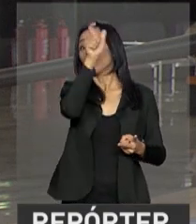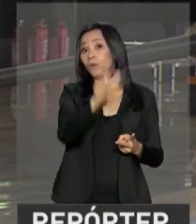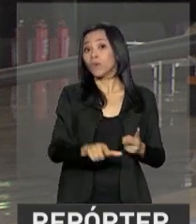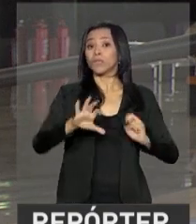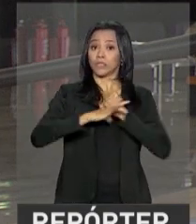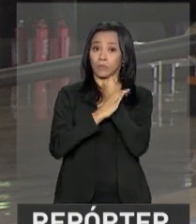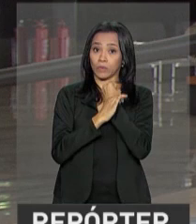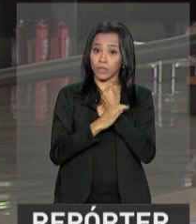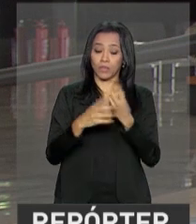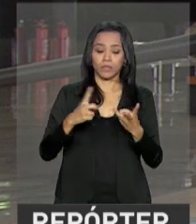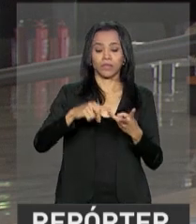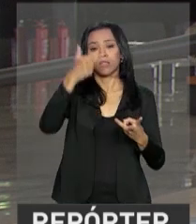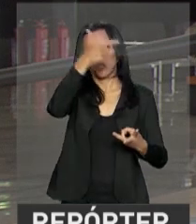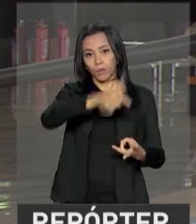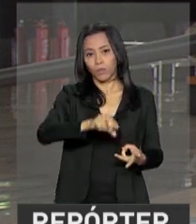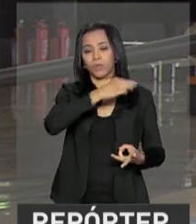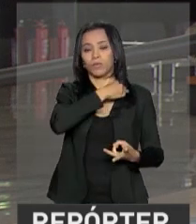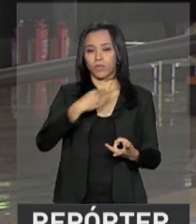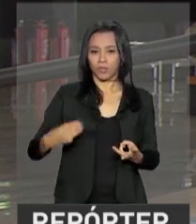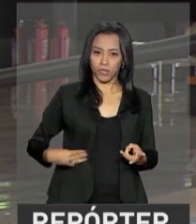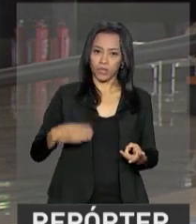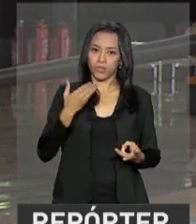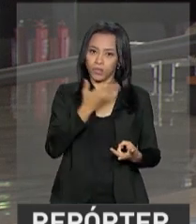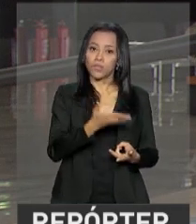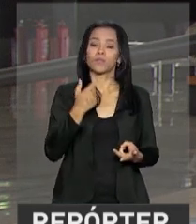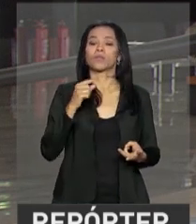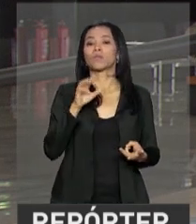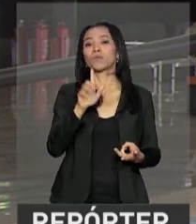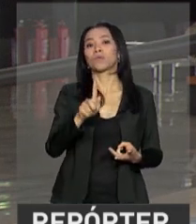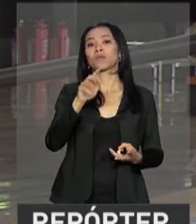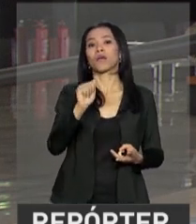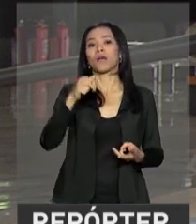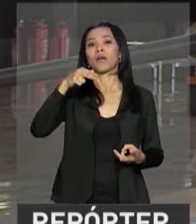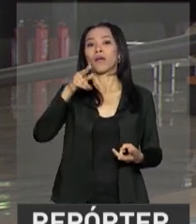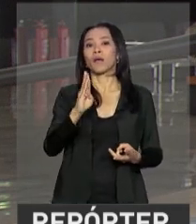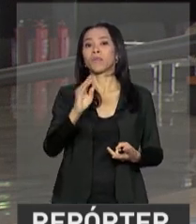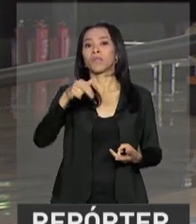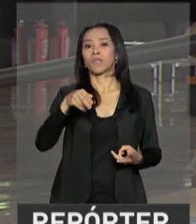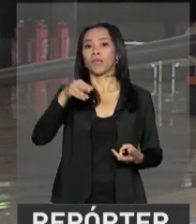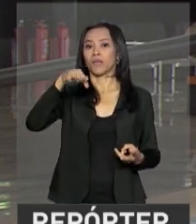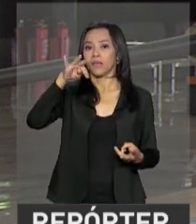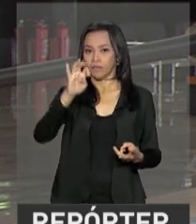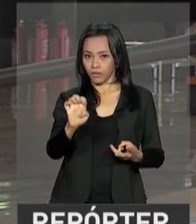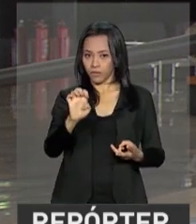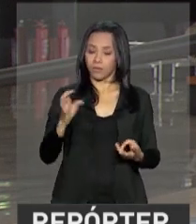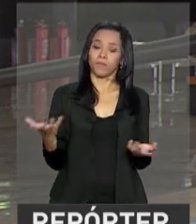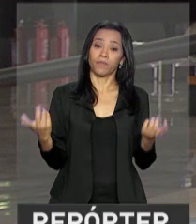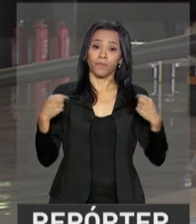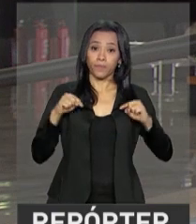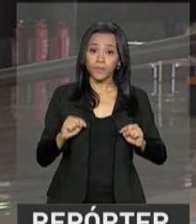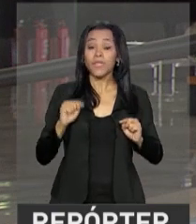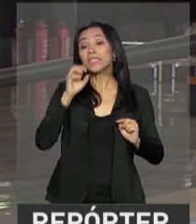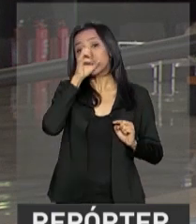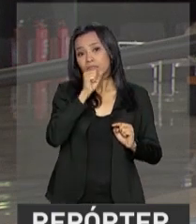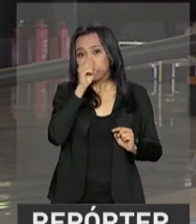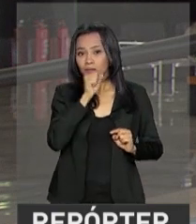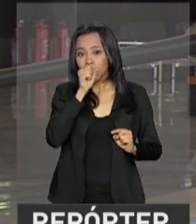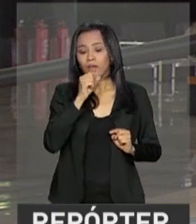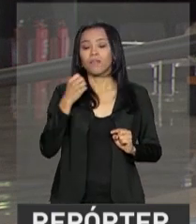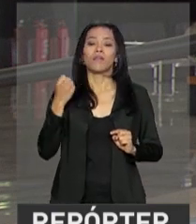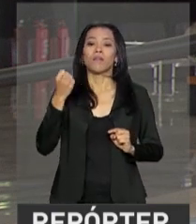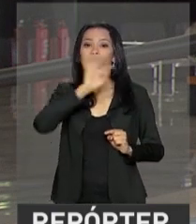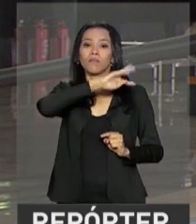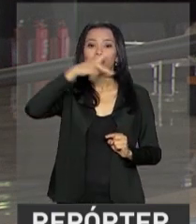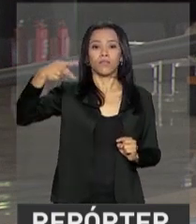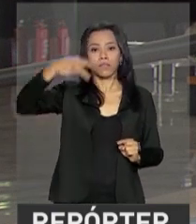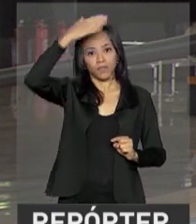Segurança Pública e Sérgio Etchegóin, do Gabinete de Segurança Institucional. Já no sábado, o presidente participou